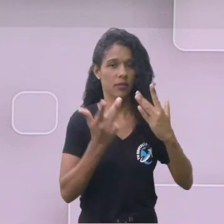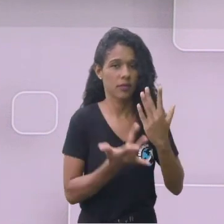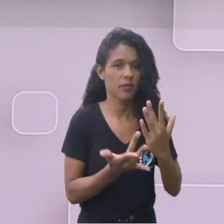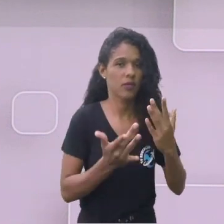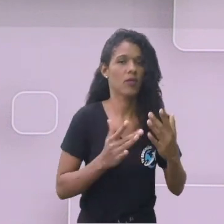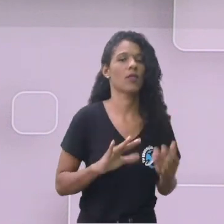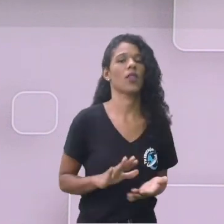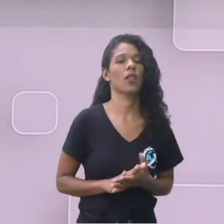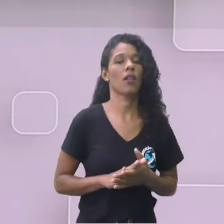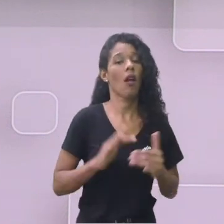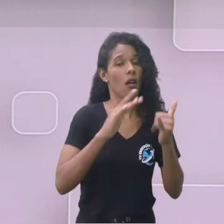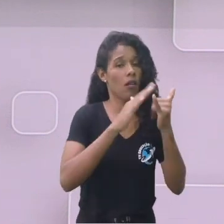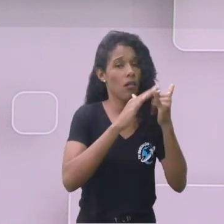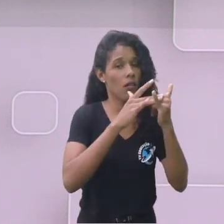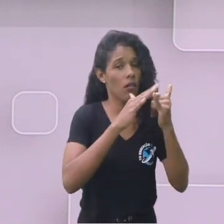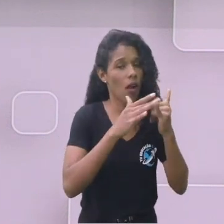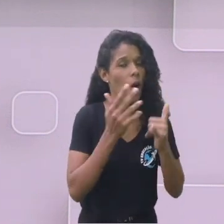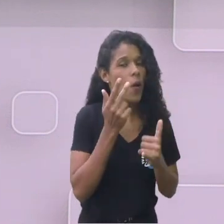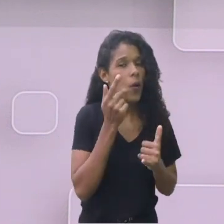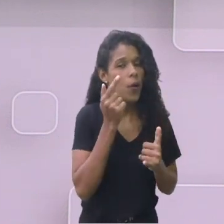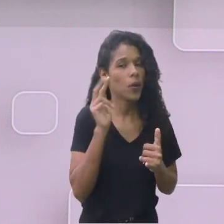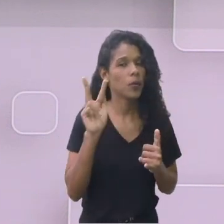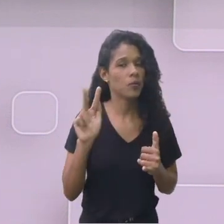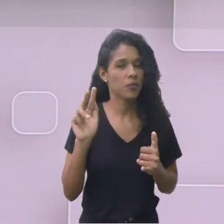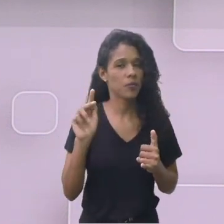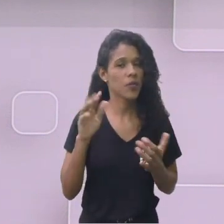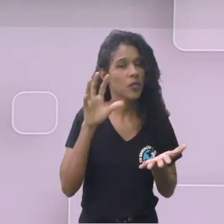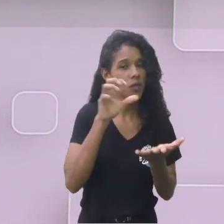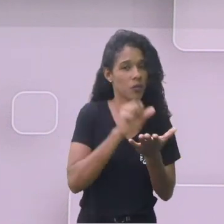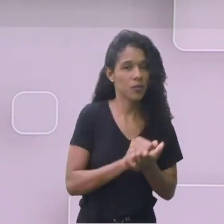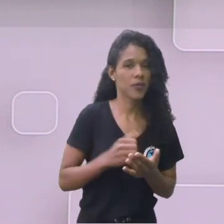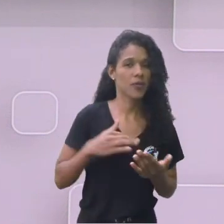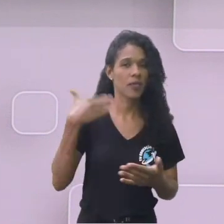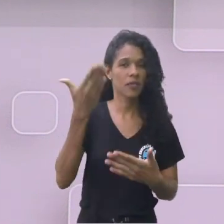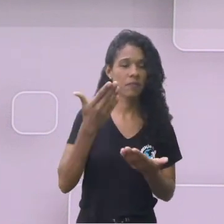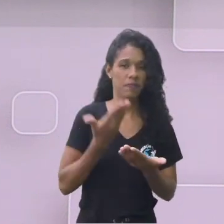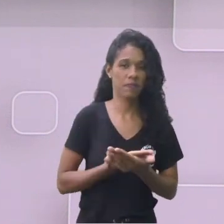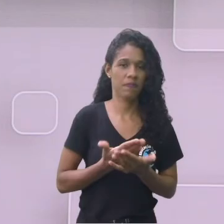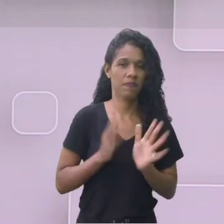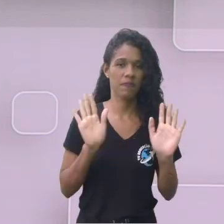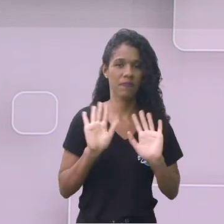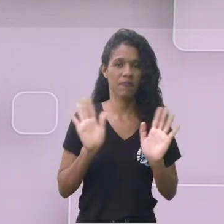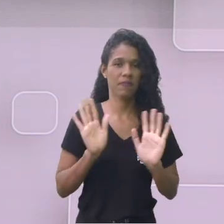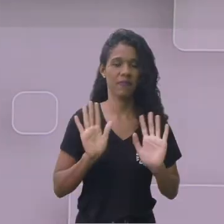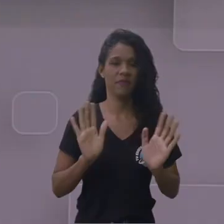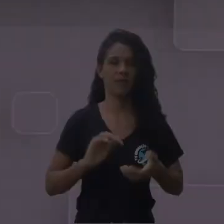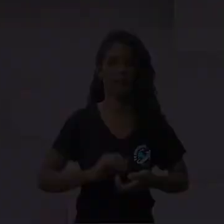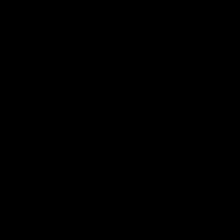canal no YouTube SMED-GV e até uma próxima aula. Tchau!